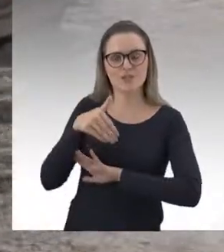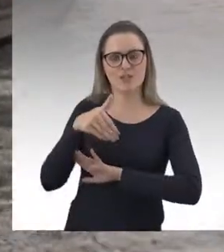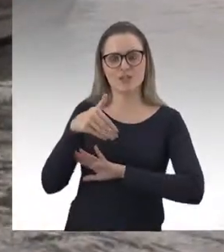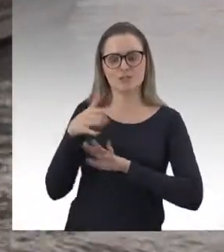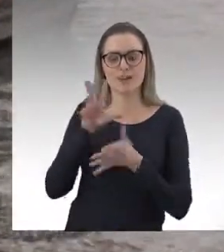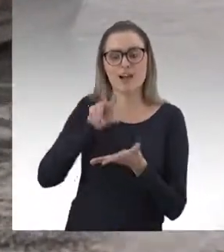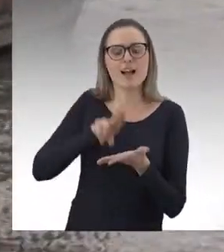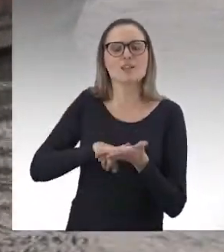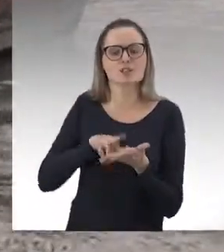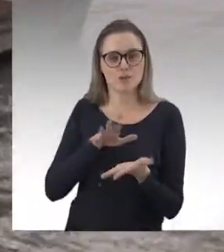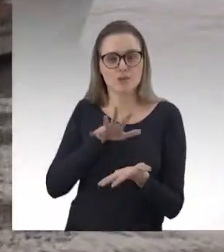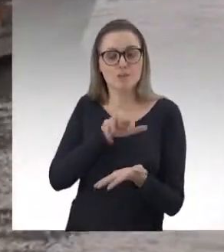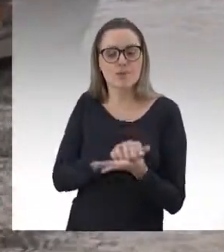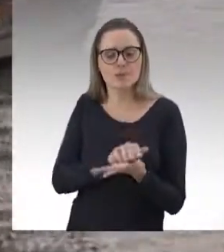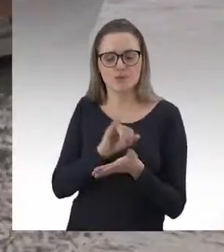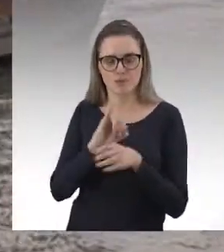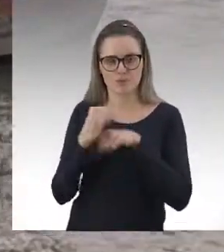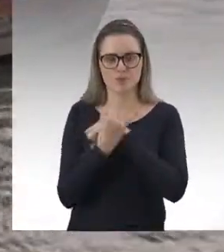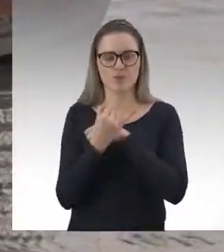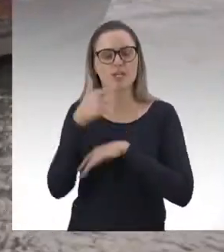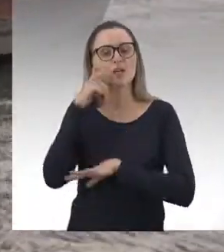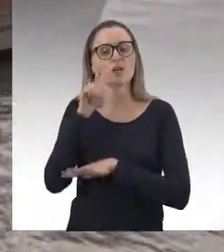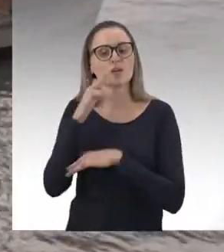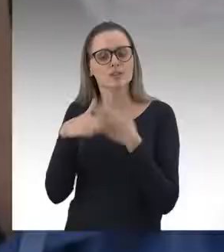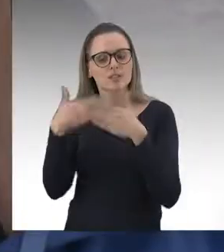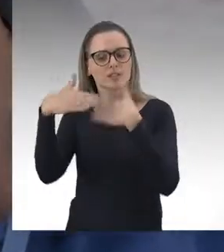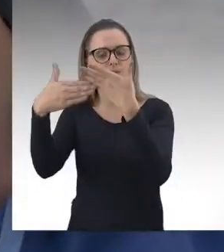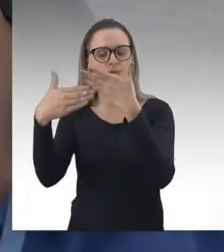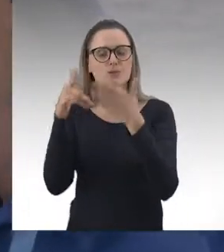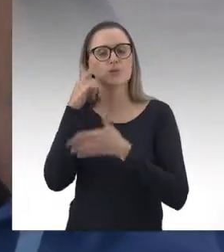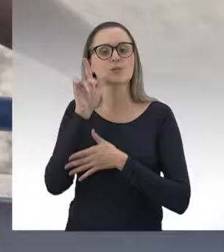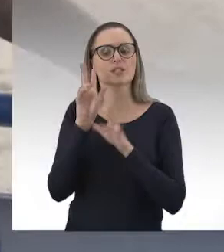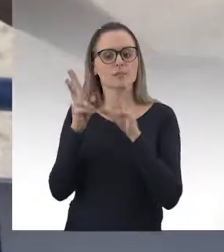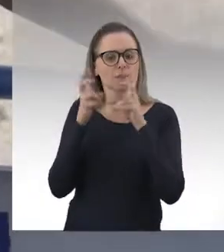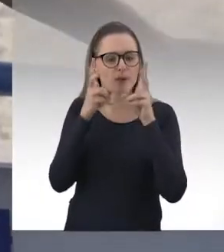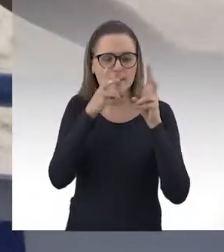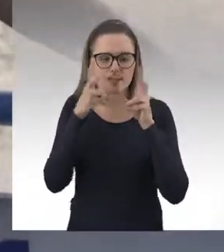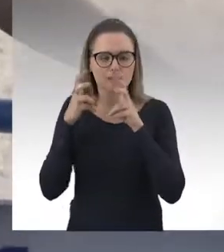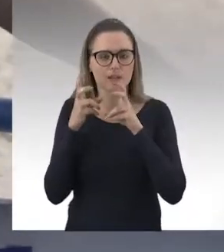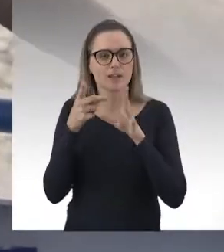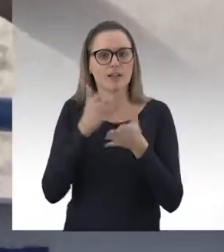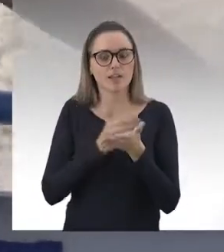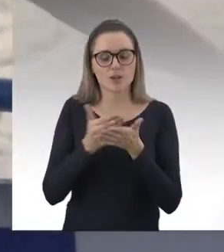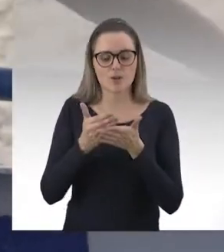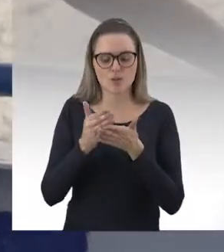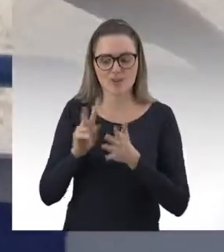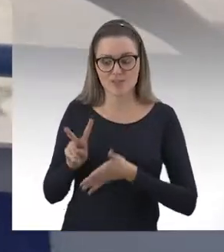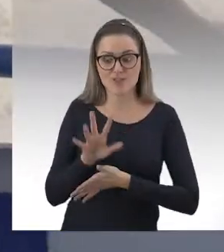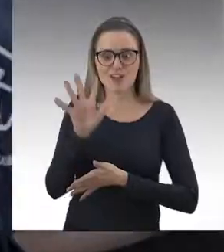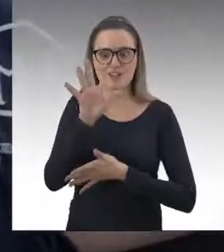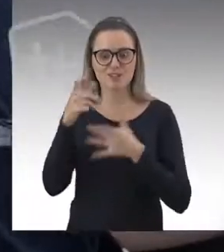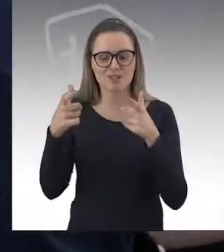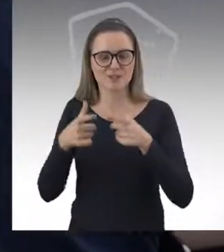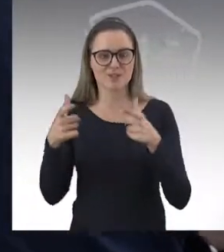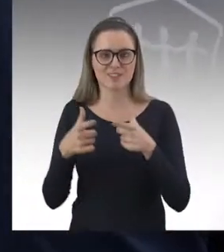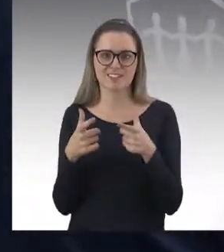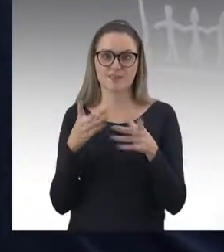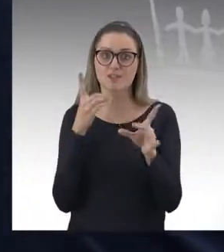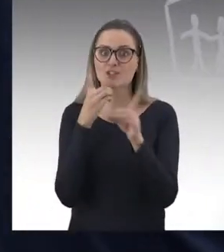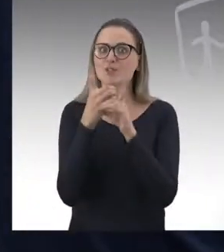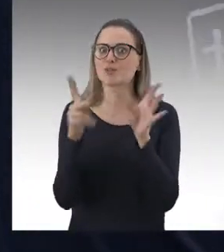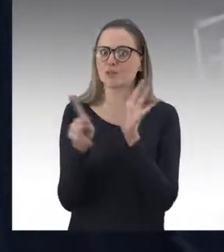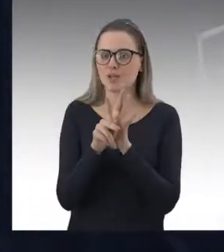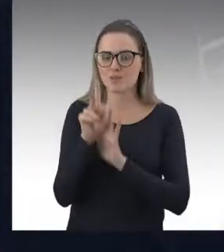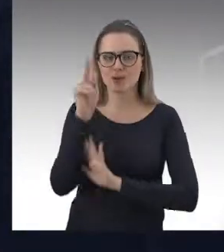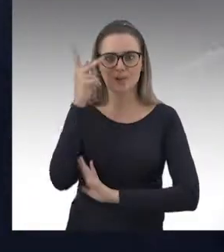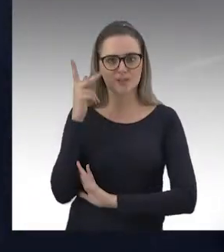E a gente consegue trabalhar isso e desenvolver isso. E percebe que eles começam a valorizar o local, a descobrir a história do